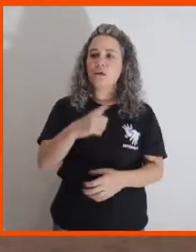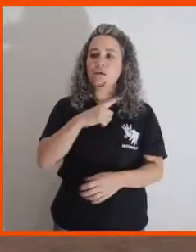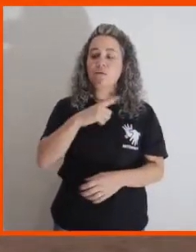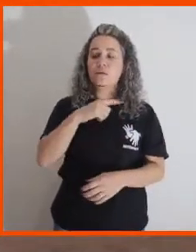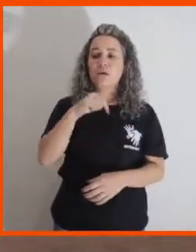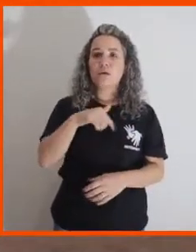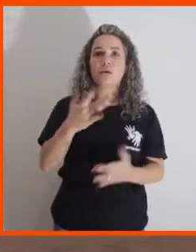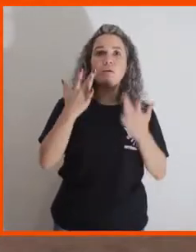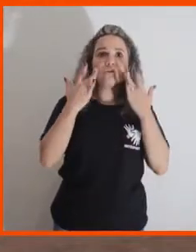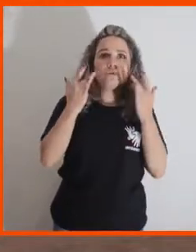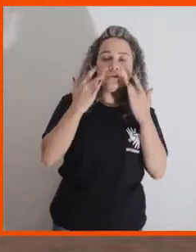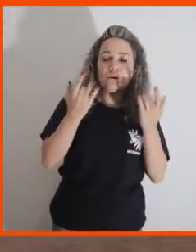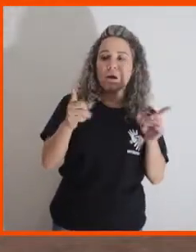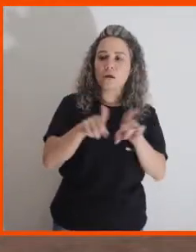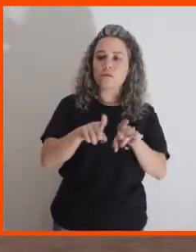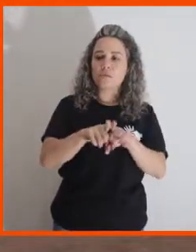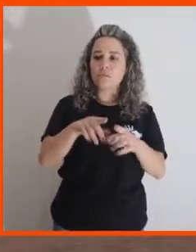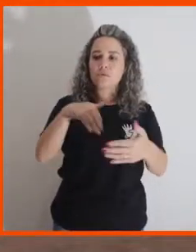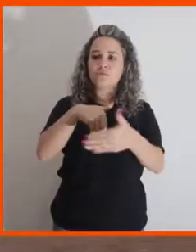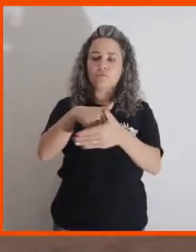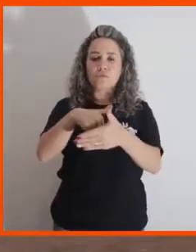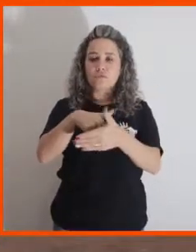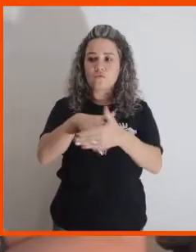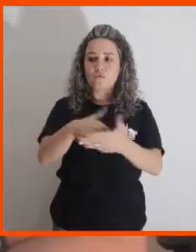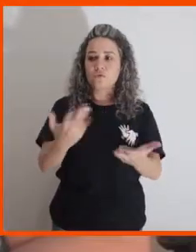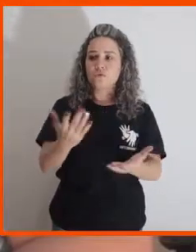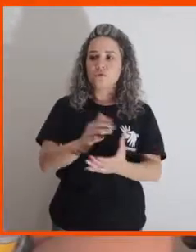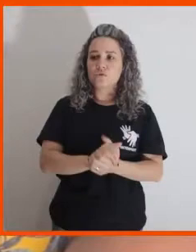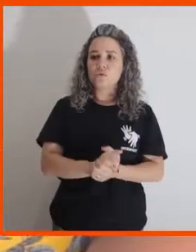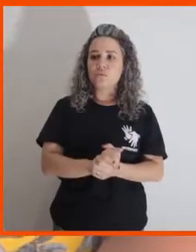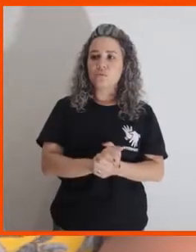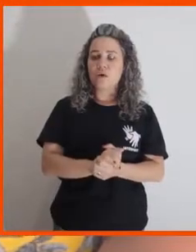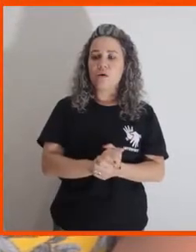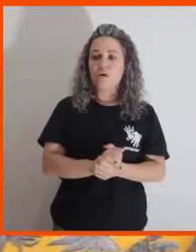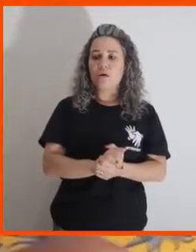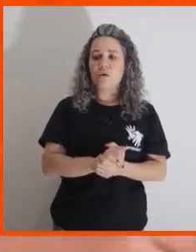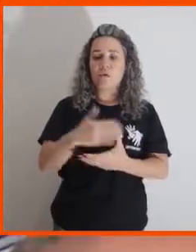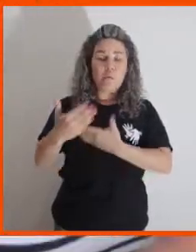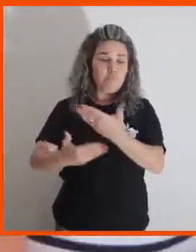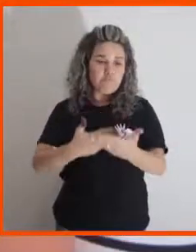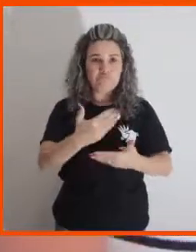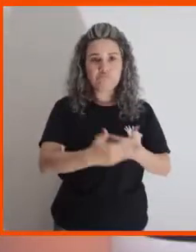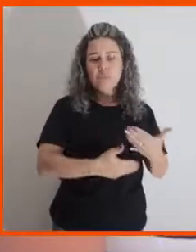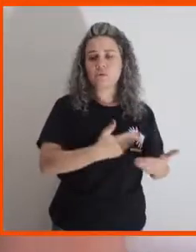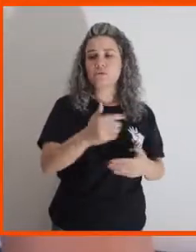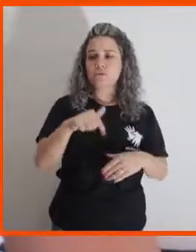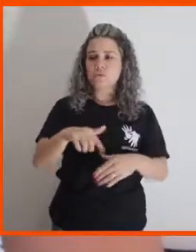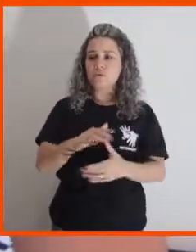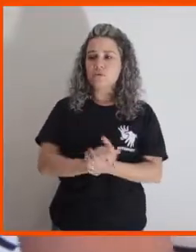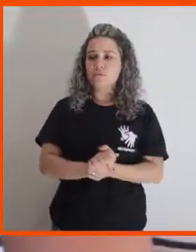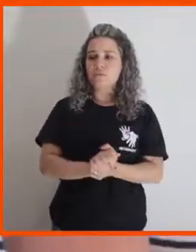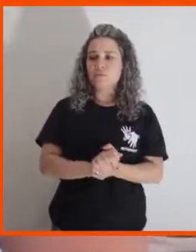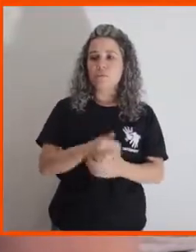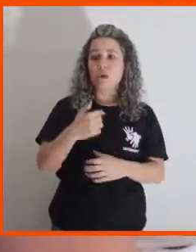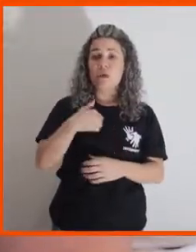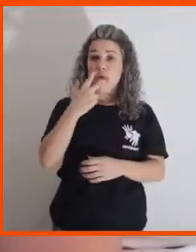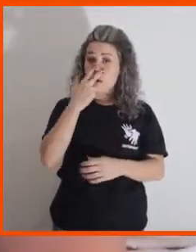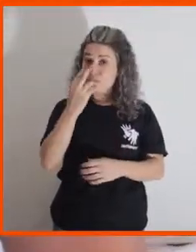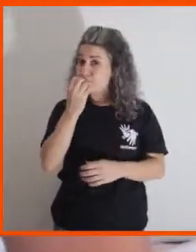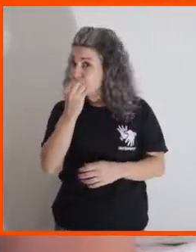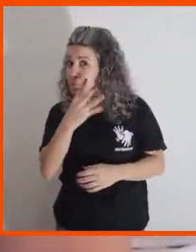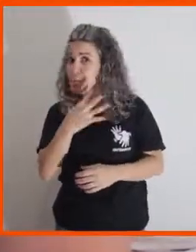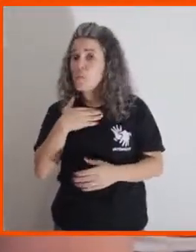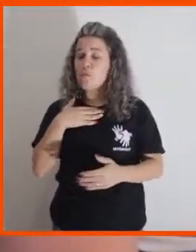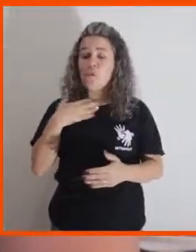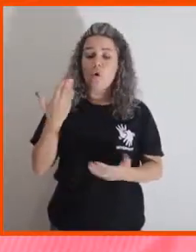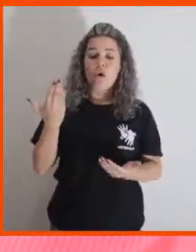balé, temos teatro, temos um centro de mesa. Um jogo de futebol. E umas brincadeiras que tinha na rua, afinal, antes tinha, se for fazer